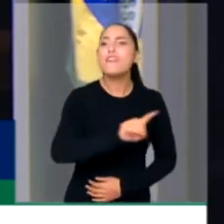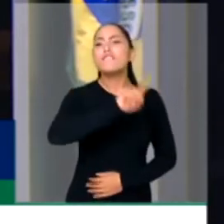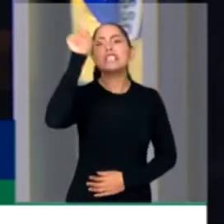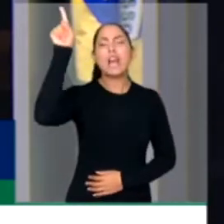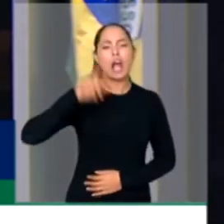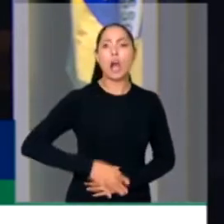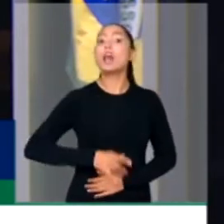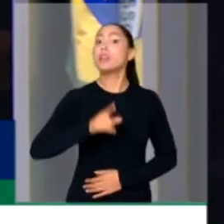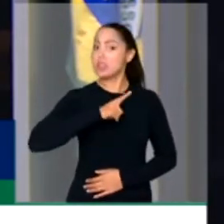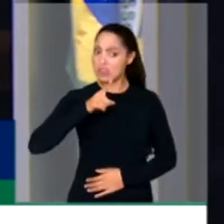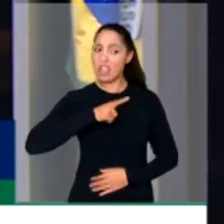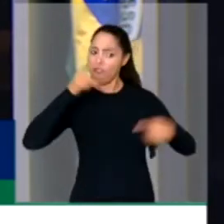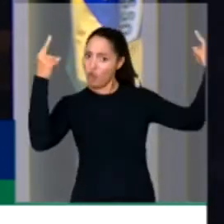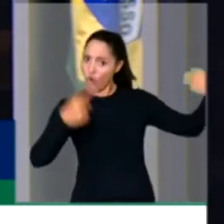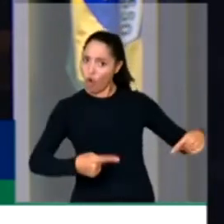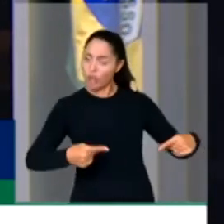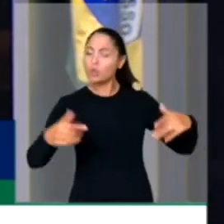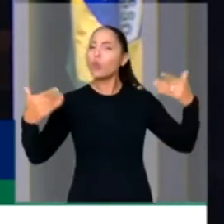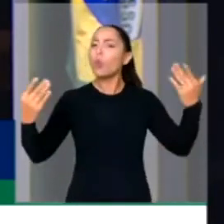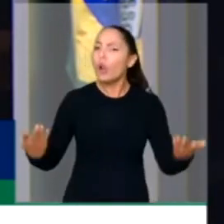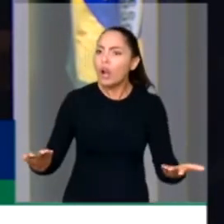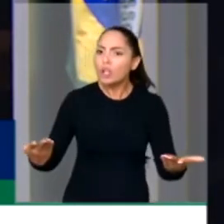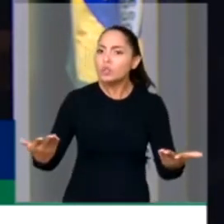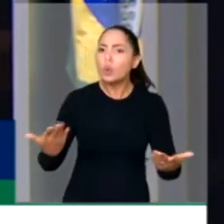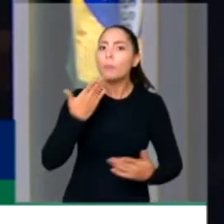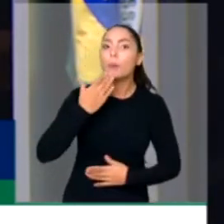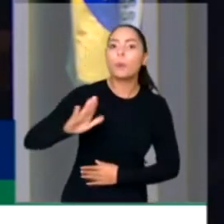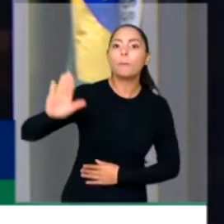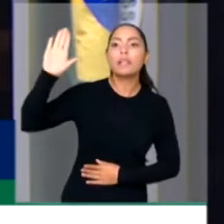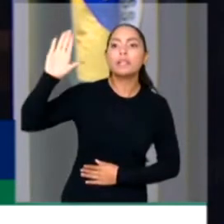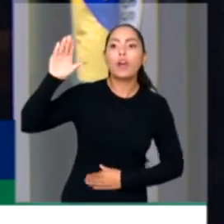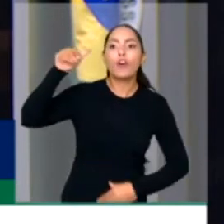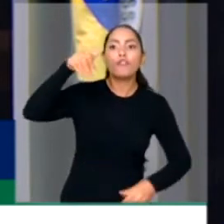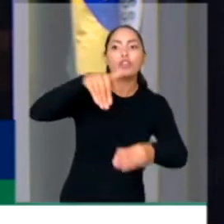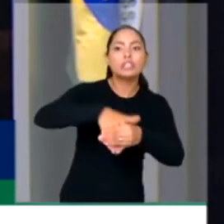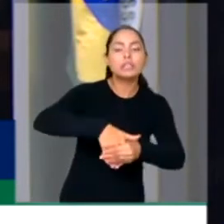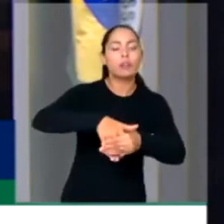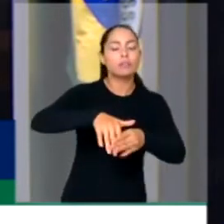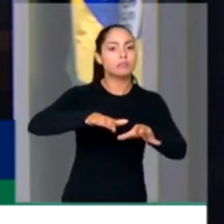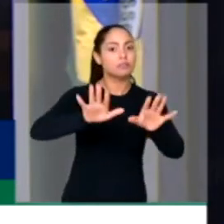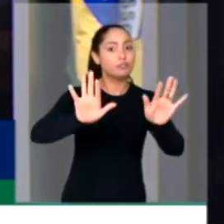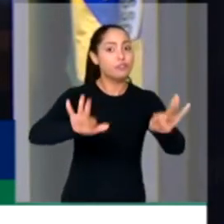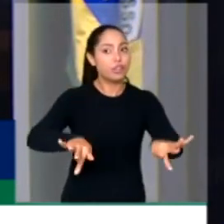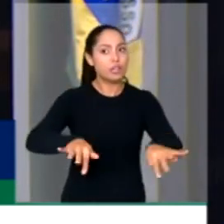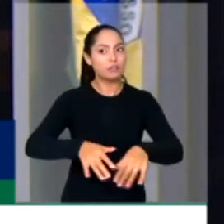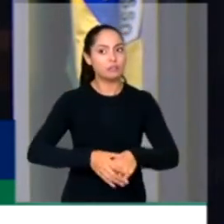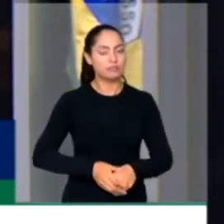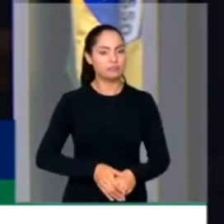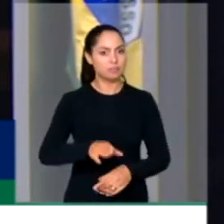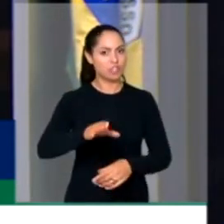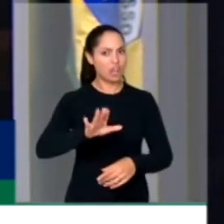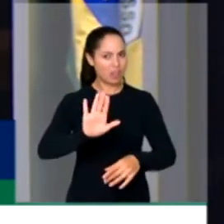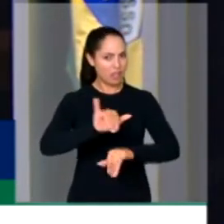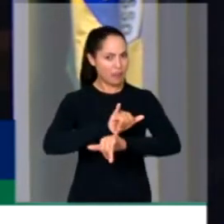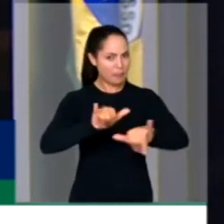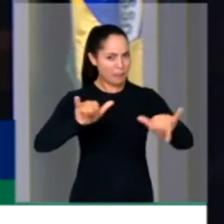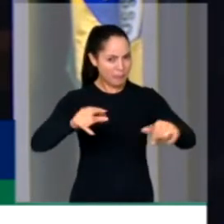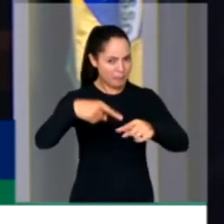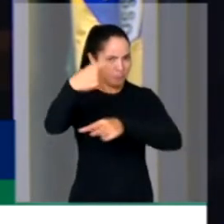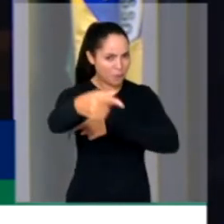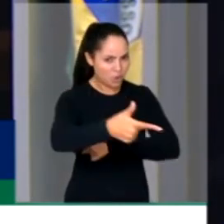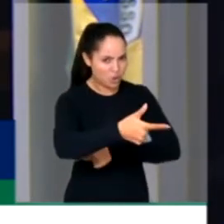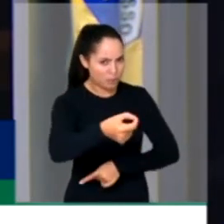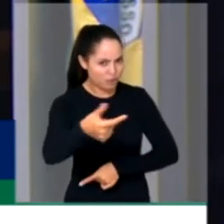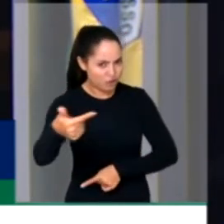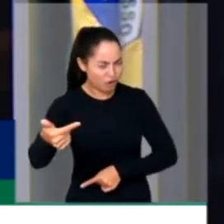quando prometeu acabar com reeleição, mas nunca mandou o fim da reeleição para o plenário dessa casa e já está em campanha para 22.